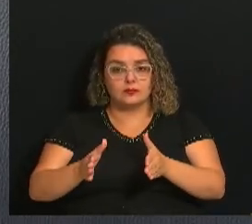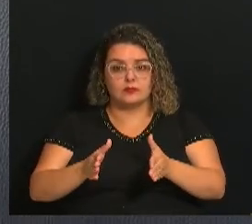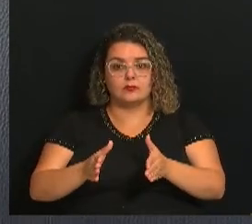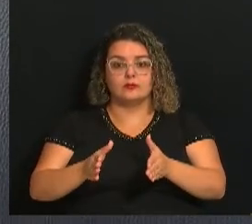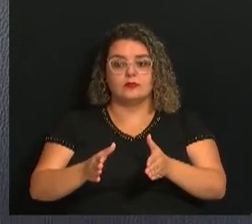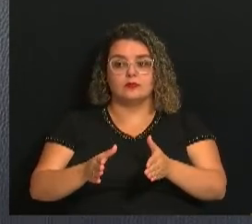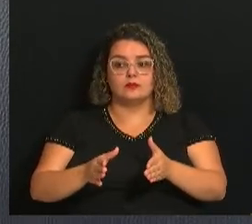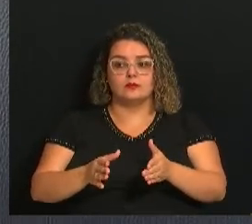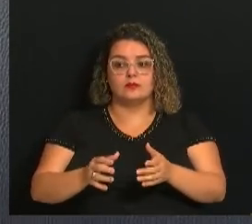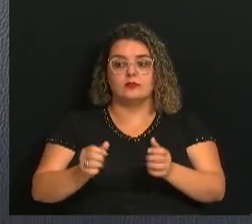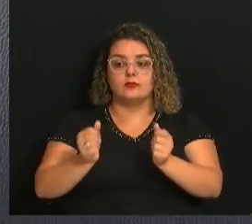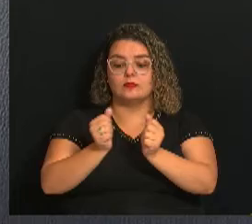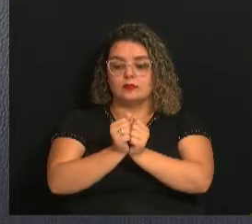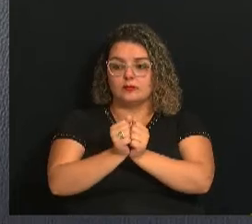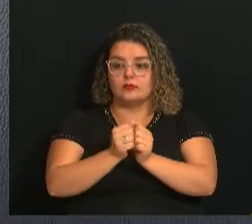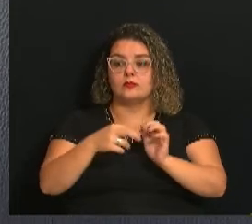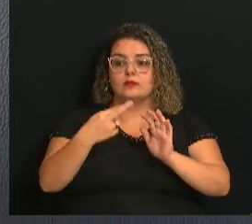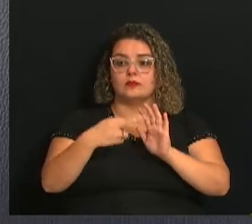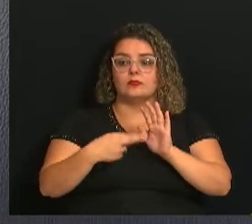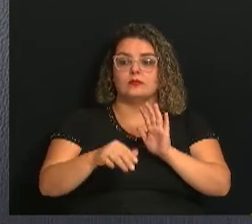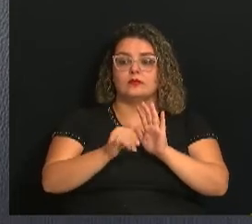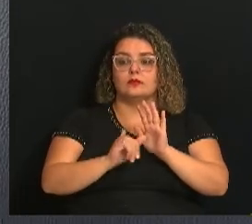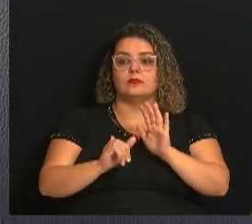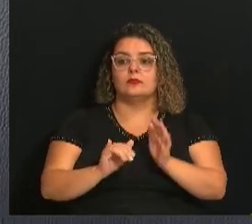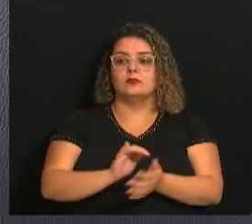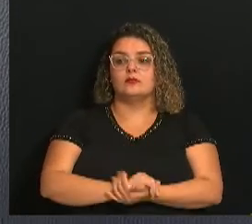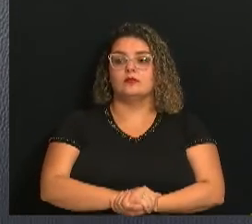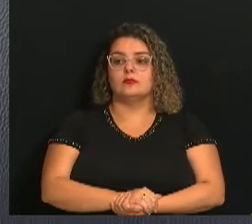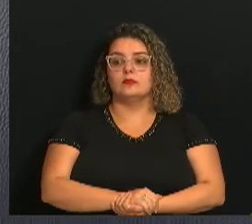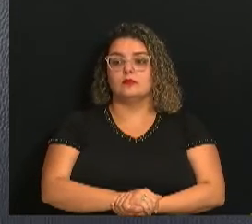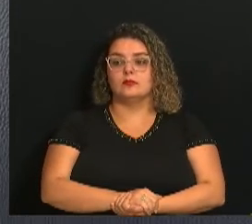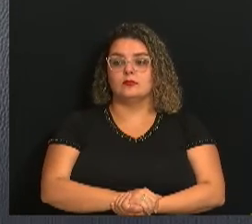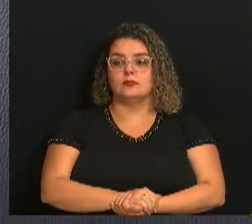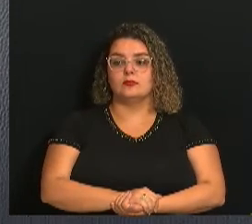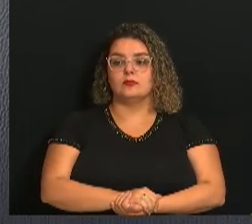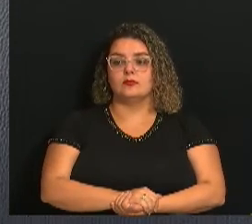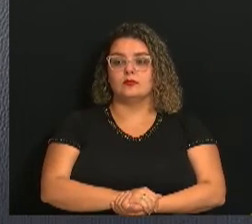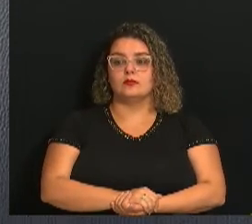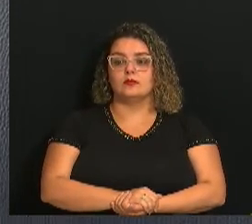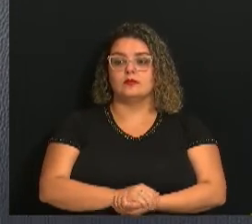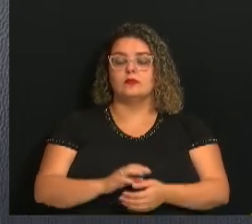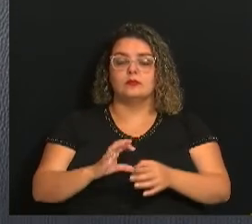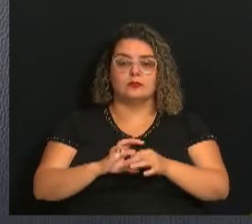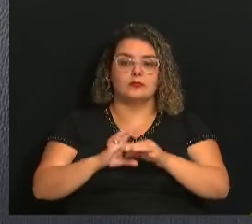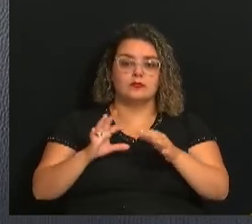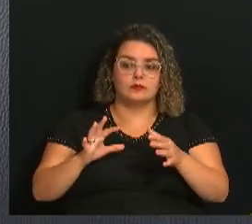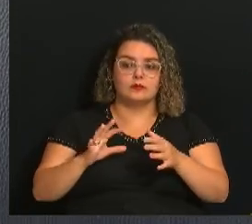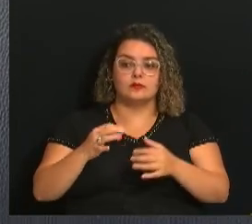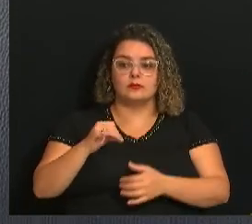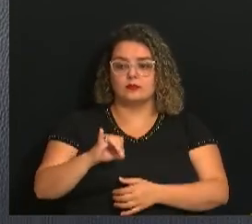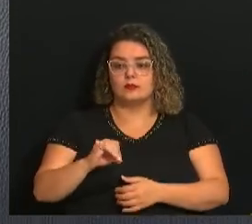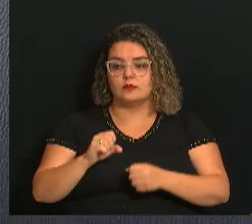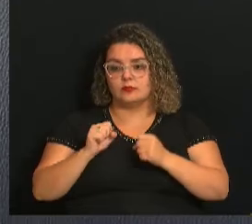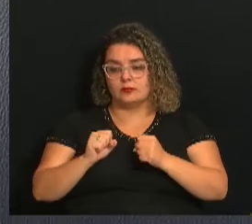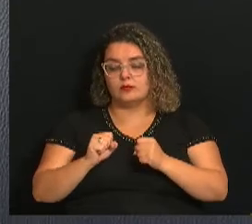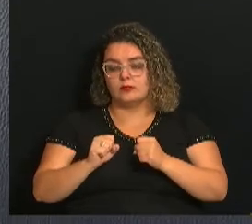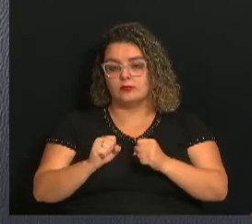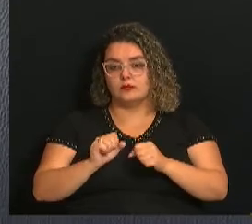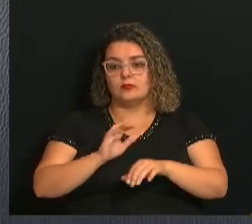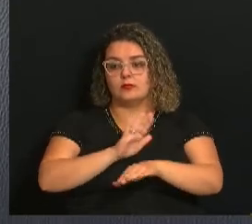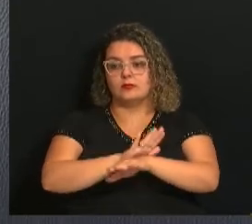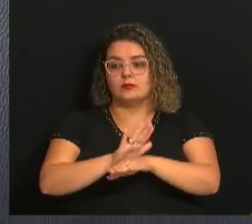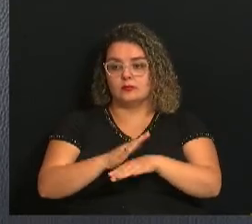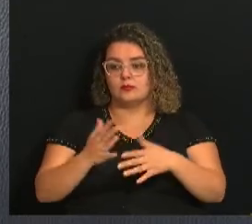compor o nosso relatório final. Enfim, gostaria de deixar você à vontade, se você puder contribuir com a gente